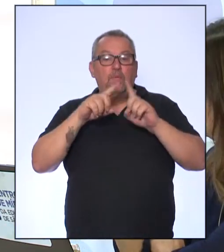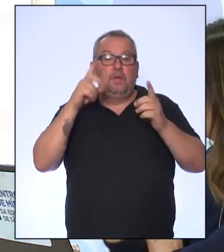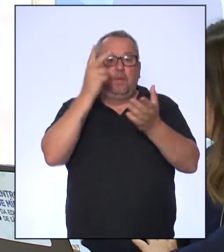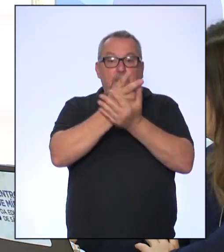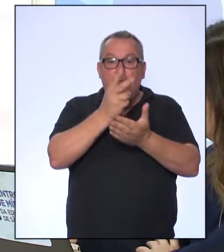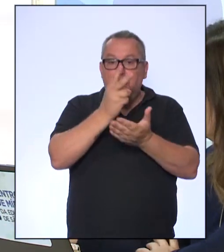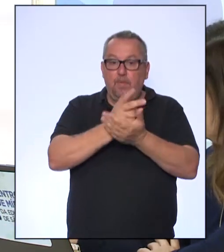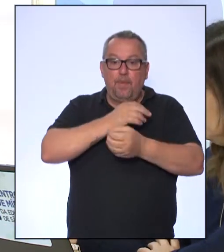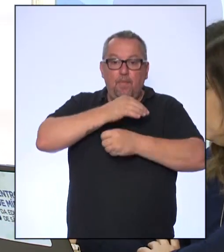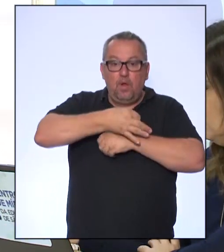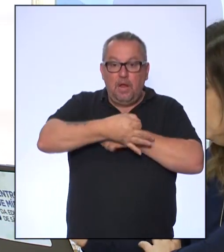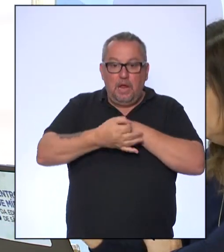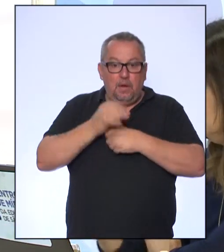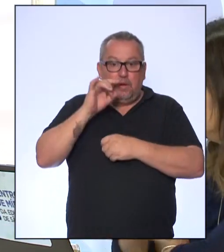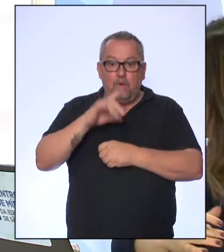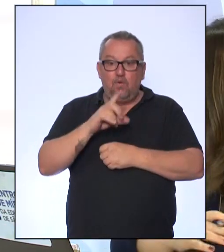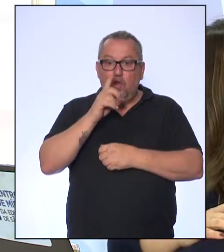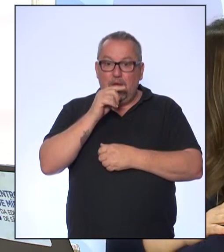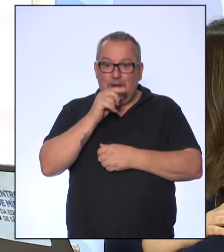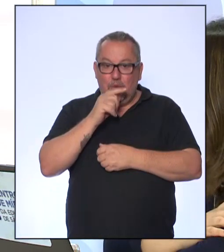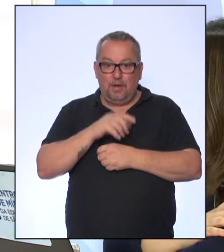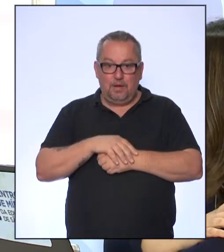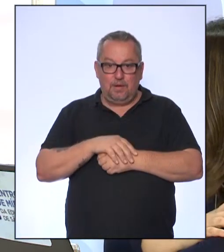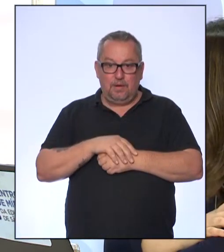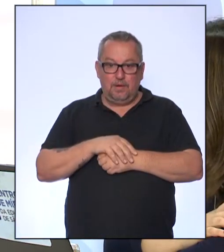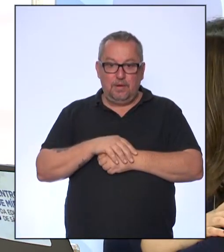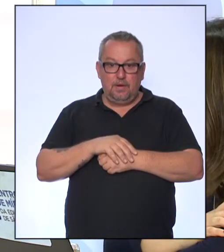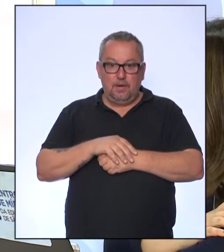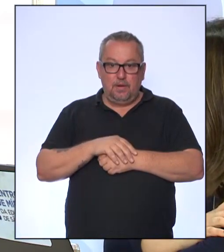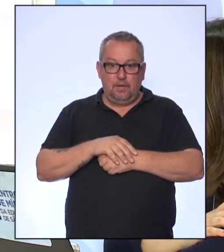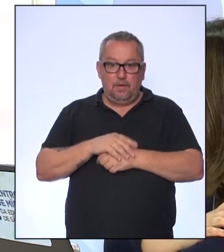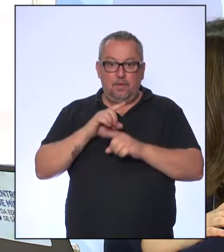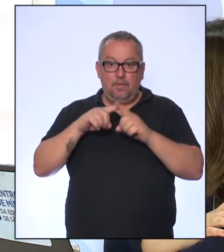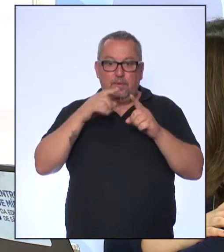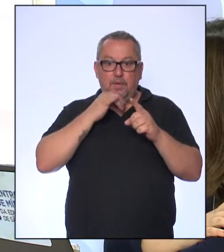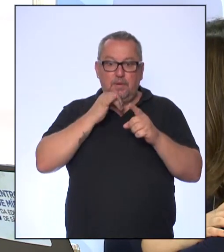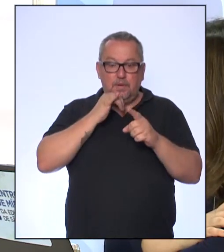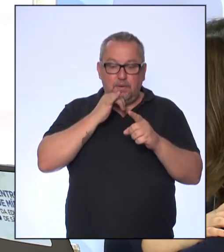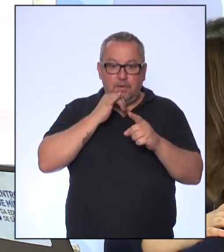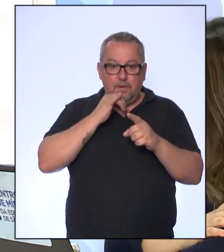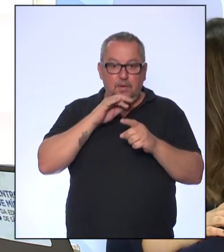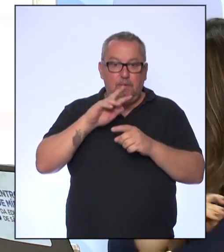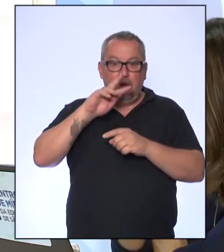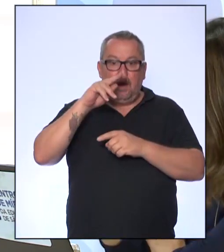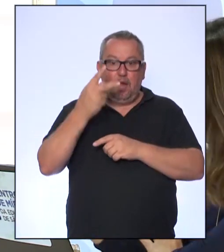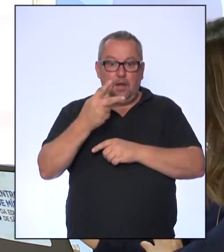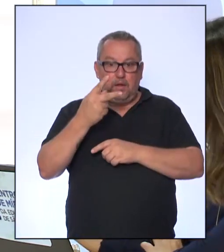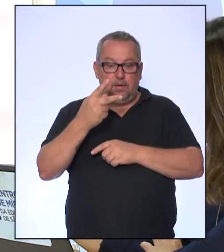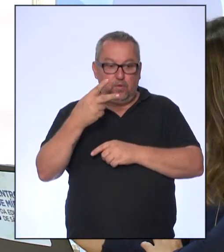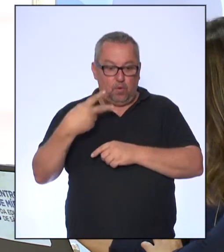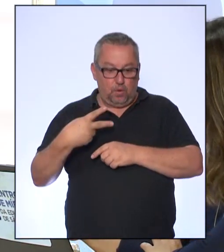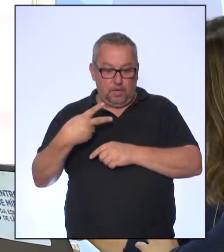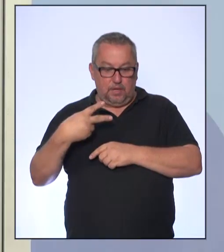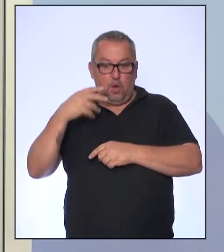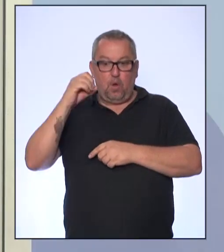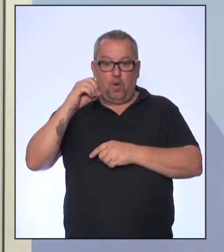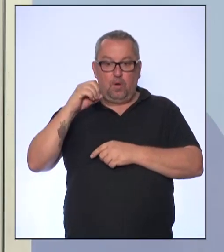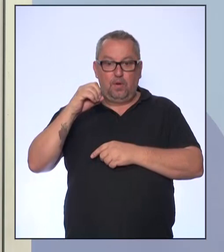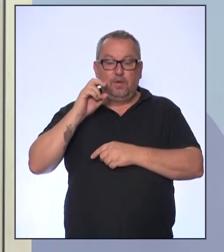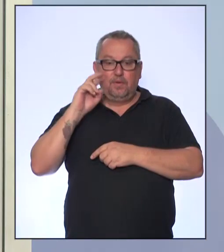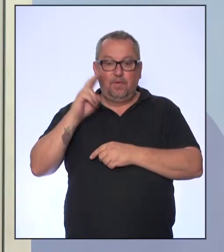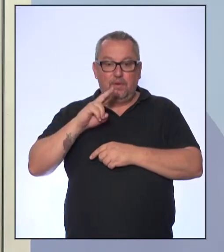tenho só água. Então, só que formada por 2 átomos de hidrogênio e 1 de oxigênio. Uma